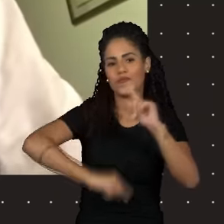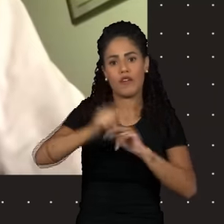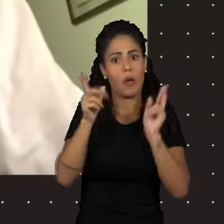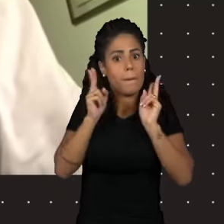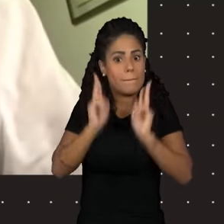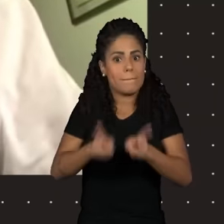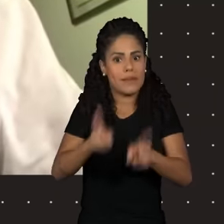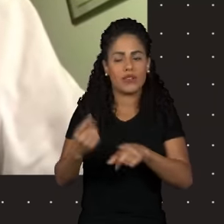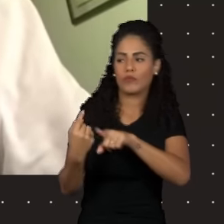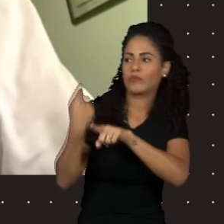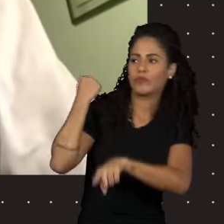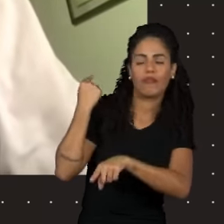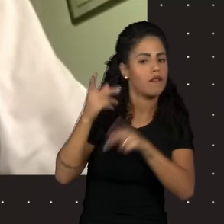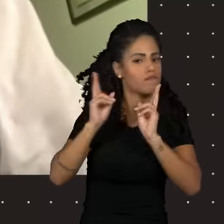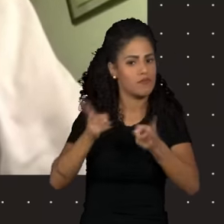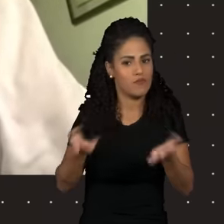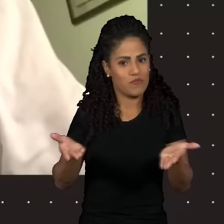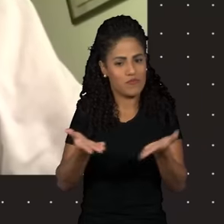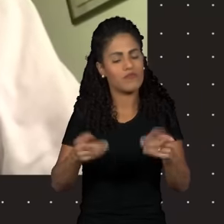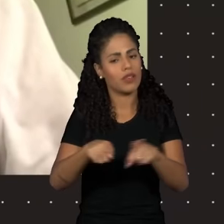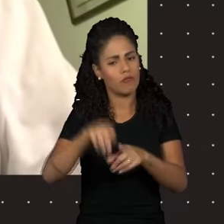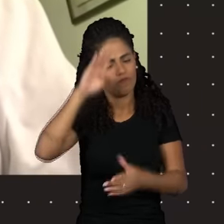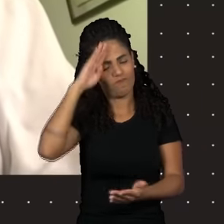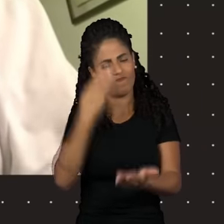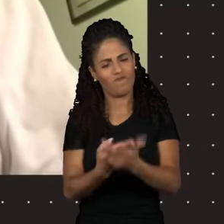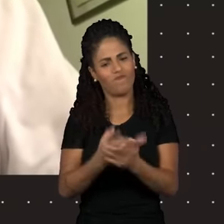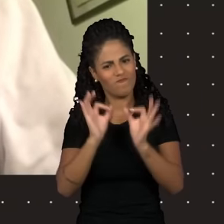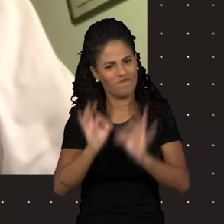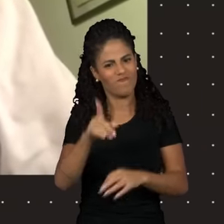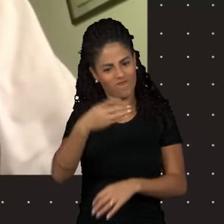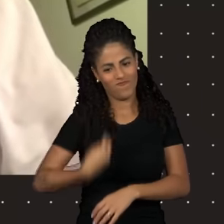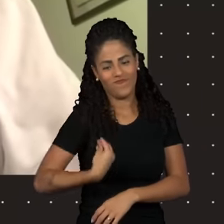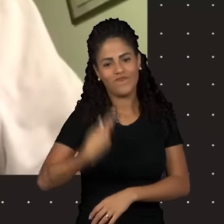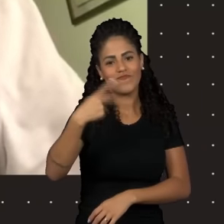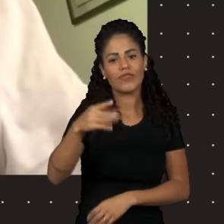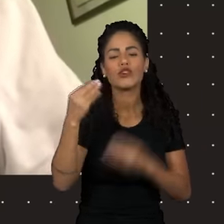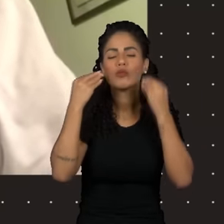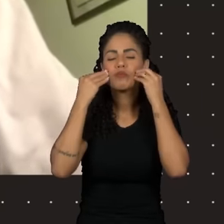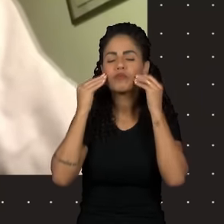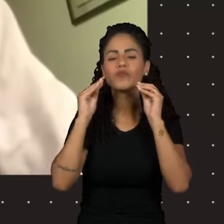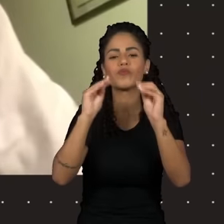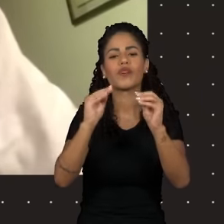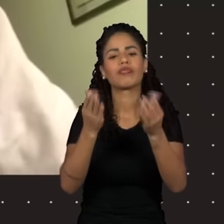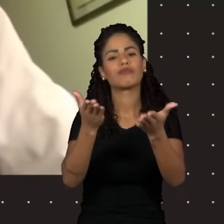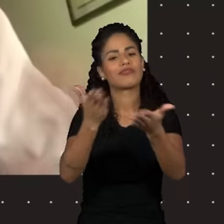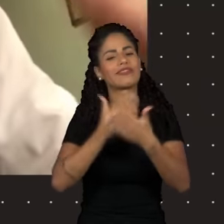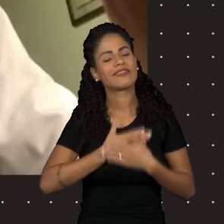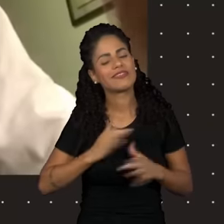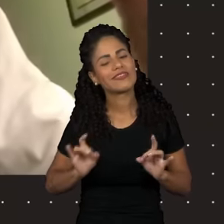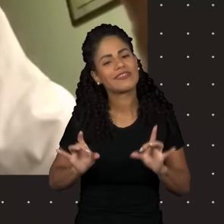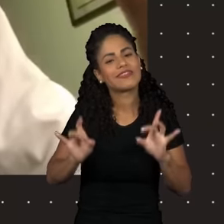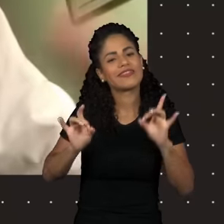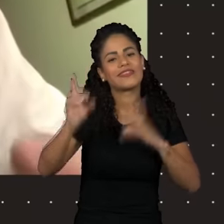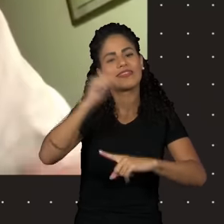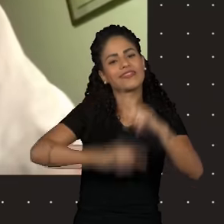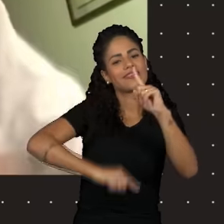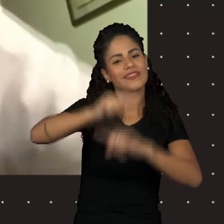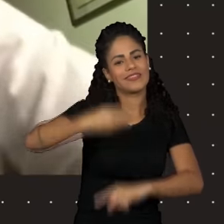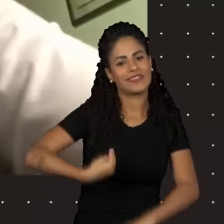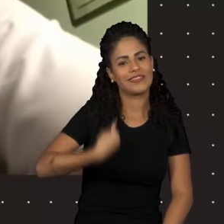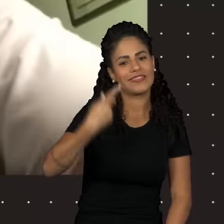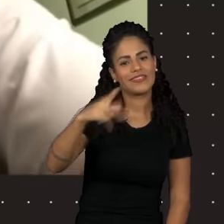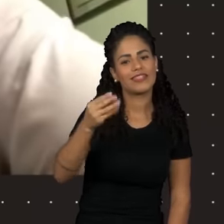no Palácio do Fim. Eu tenho certeza que assim será, tá? Um beijo grande para você, minha querida. Sucesso para